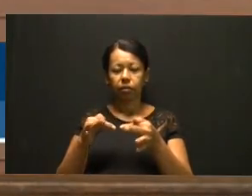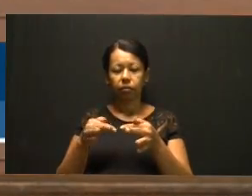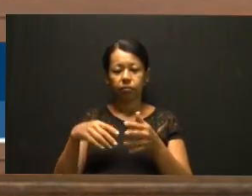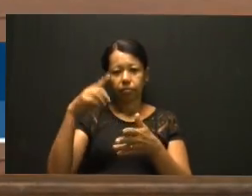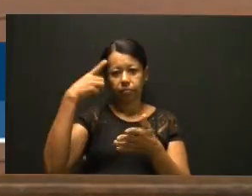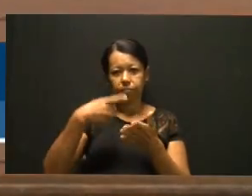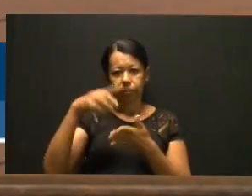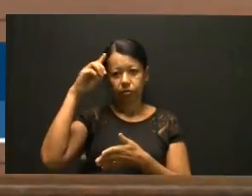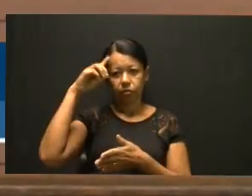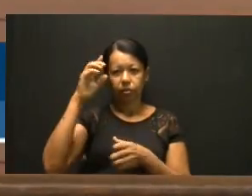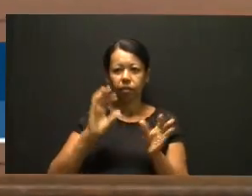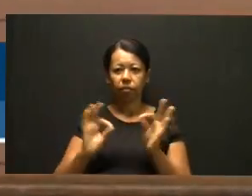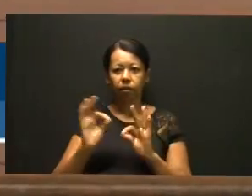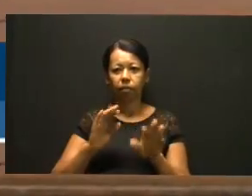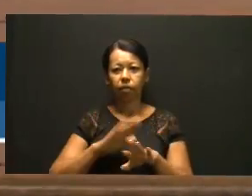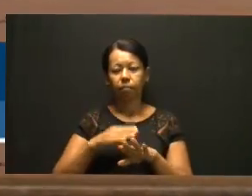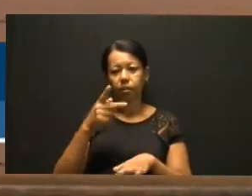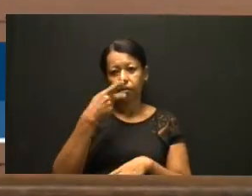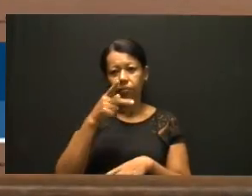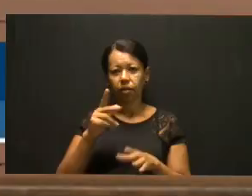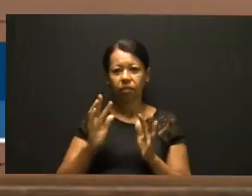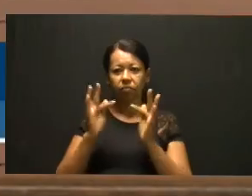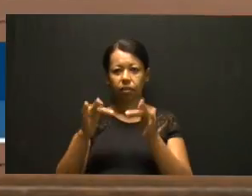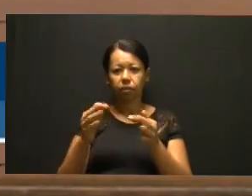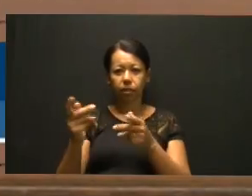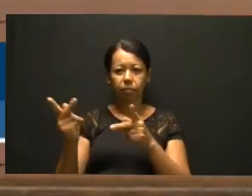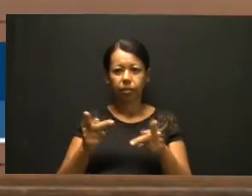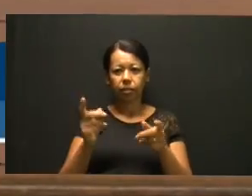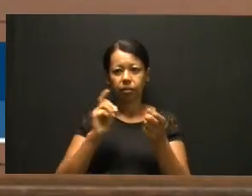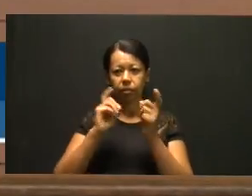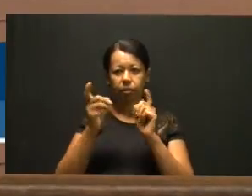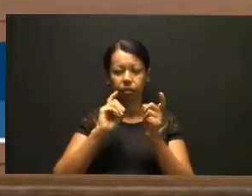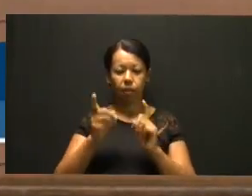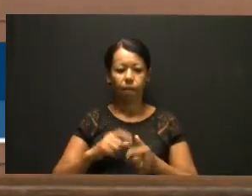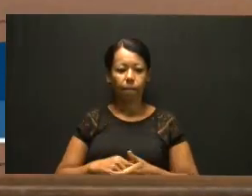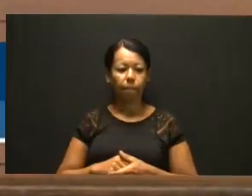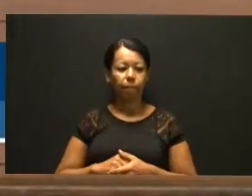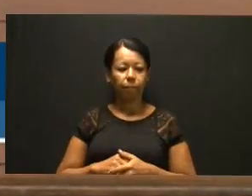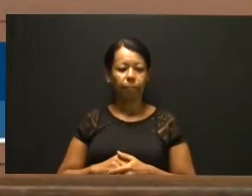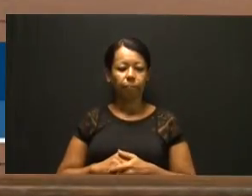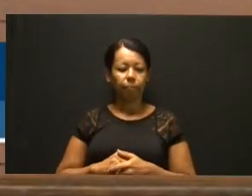ordem do dia e nada mais havendo a tratar, declaro encerrada a presente sessão.